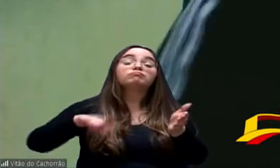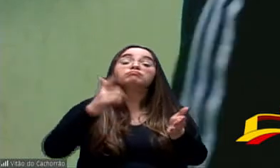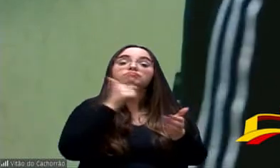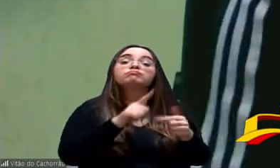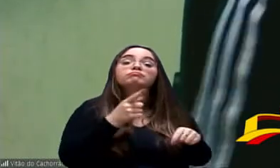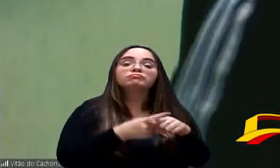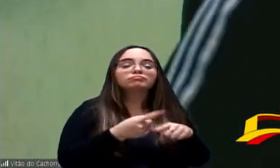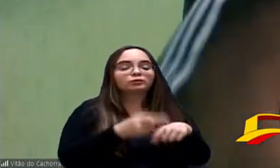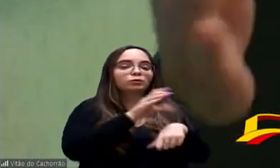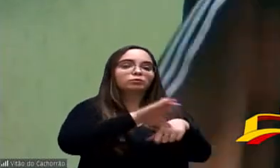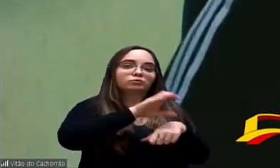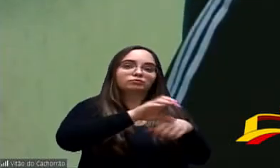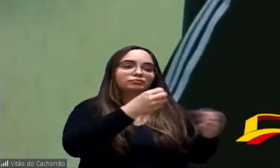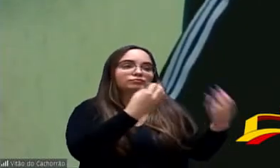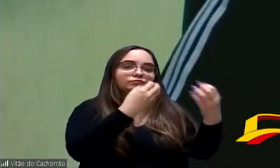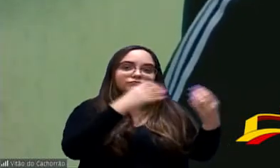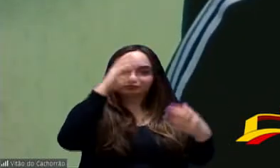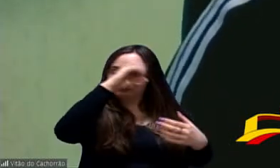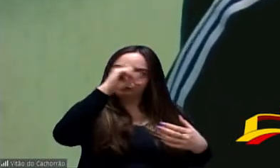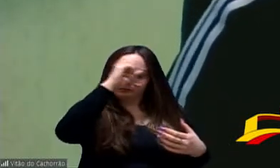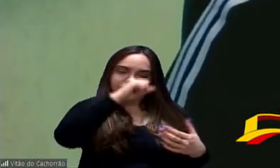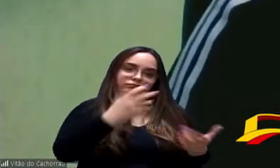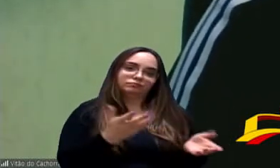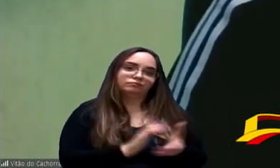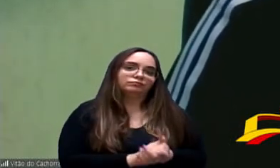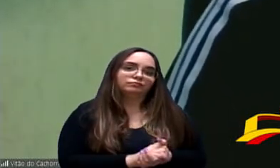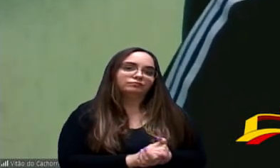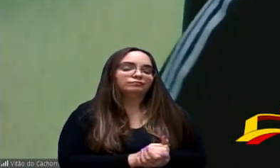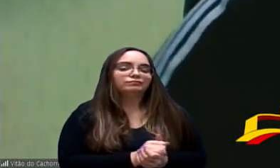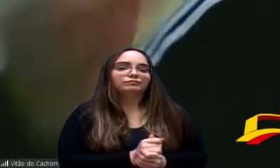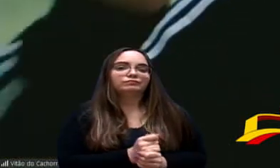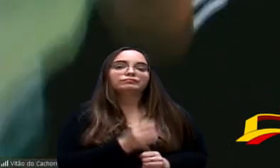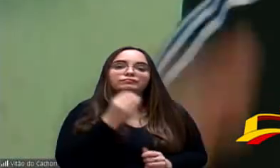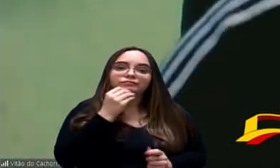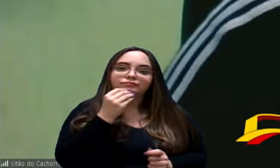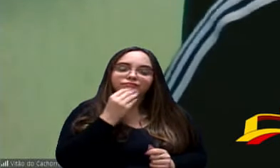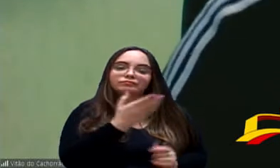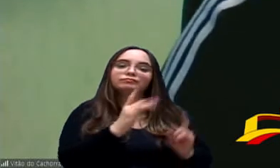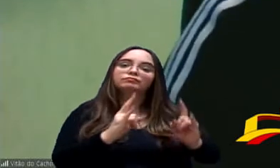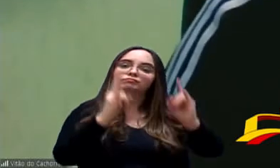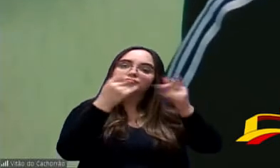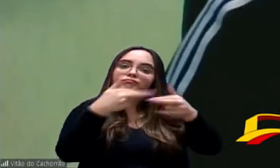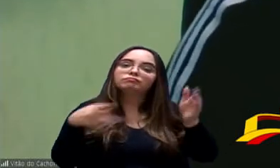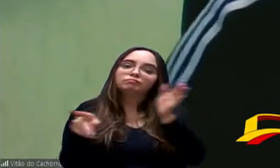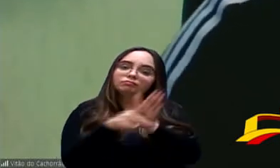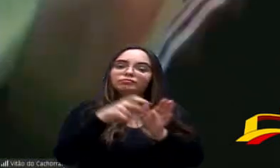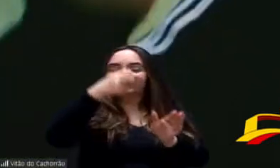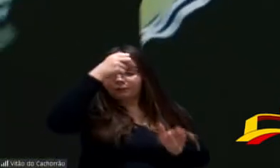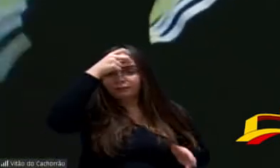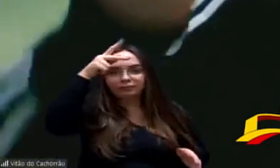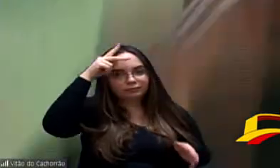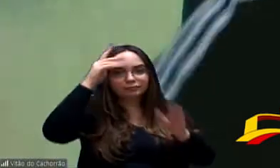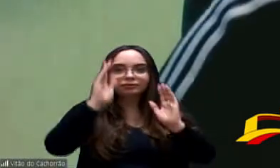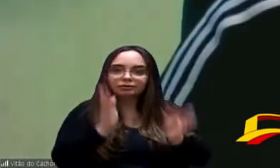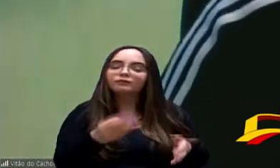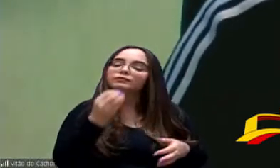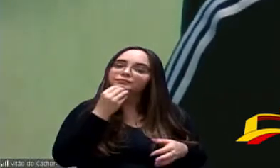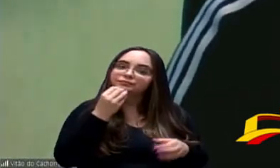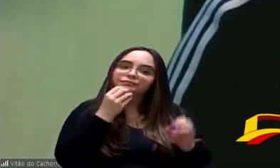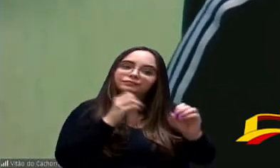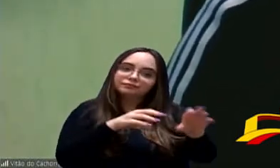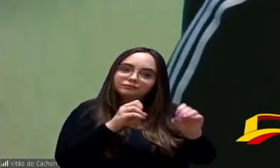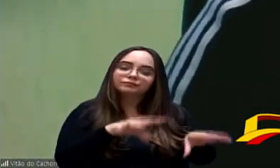E poderia ser num prédio desse, que está com cobertura, a Unitem acompanhando, encaminhando o jovem